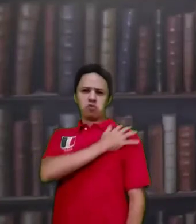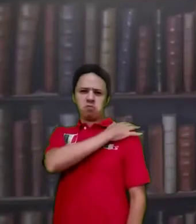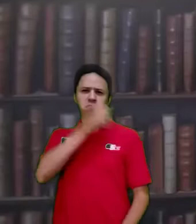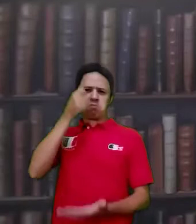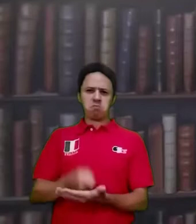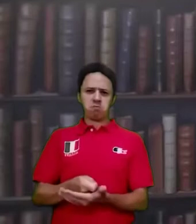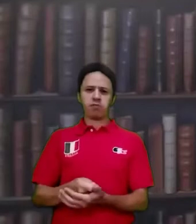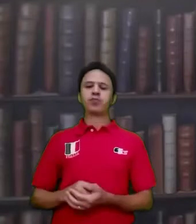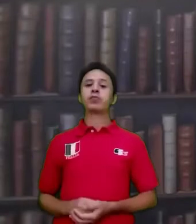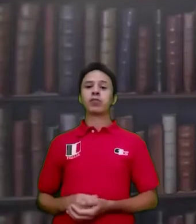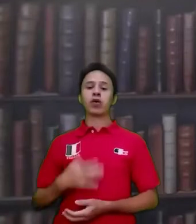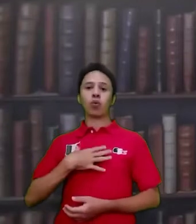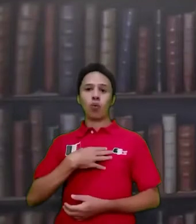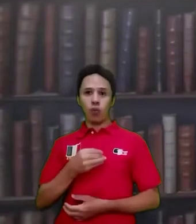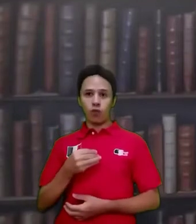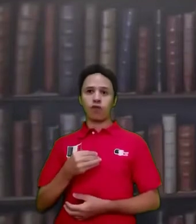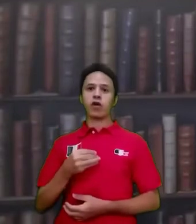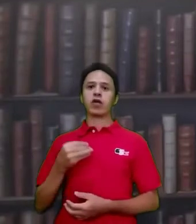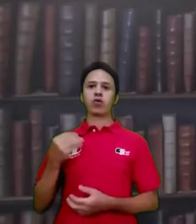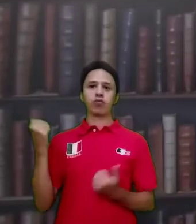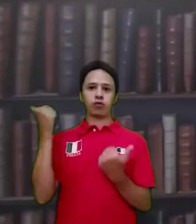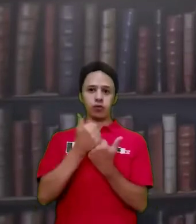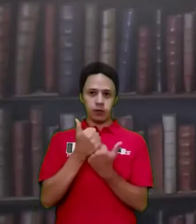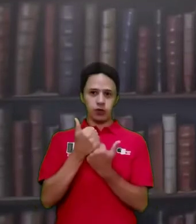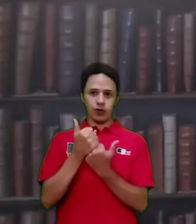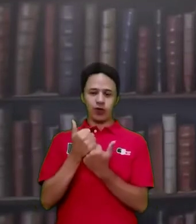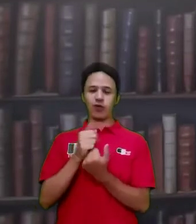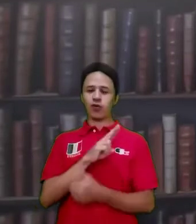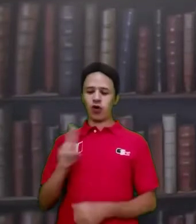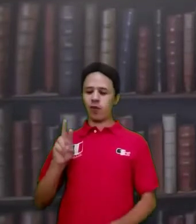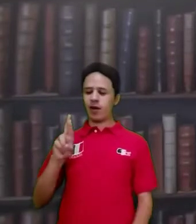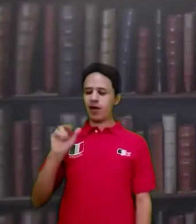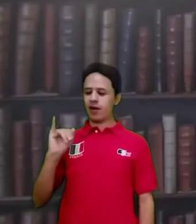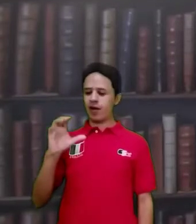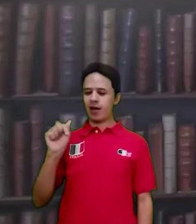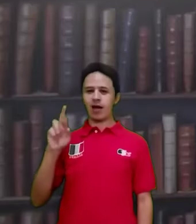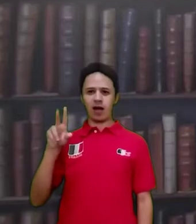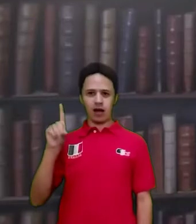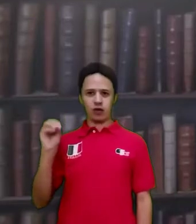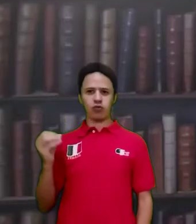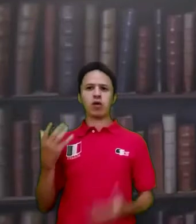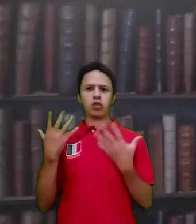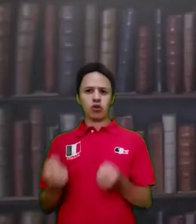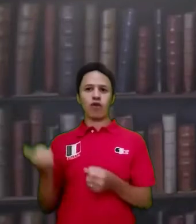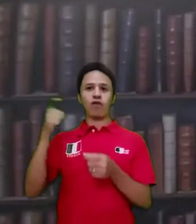Foi sucedido pelo filho Ricardo Cromwell. Com Ricardo Cromwell, o parlamento voltou a